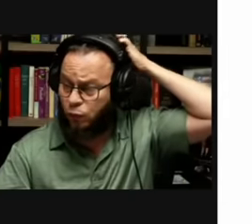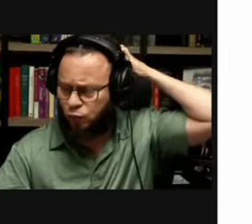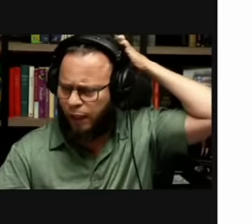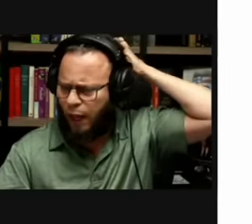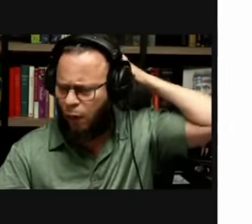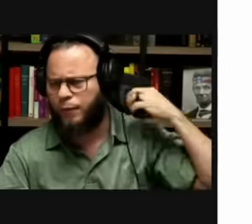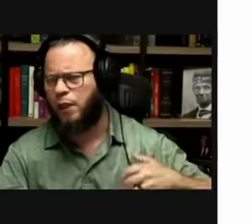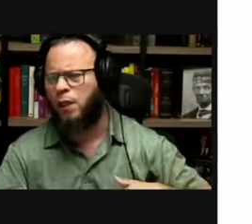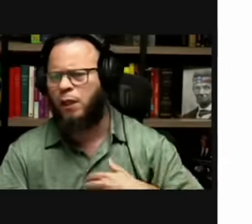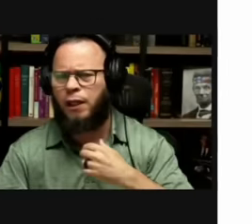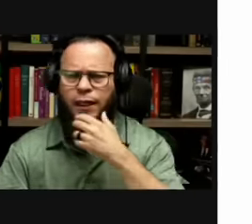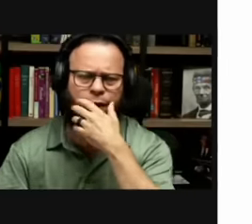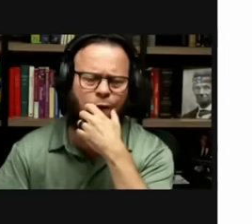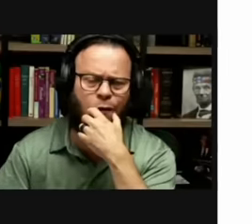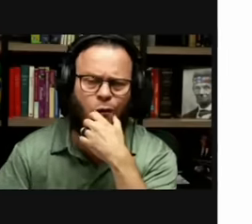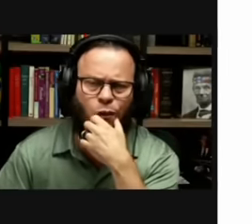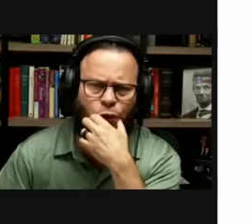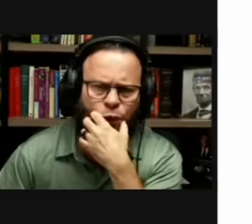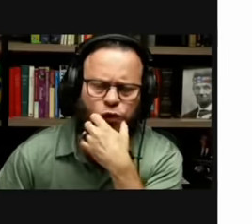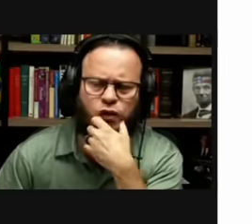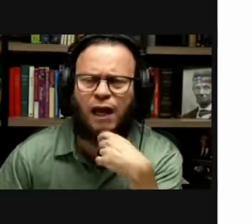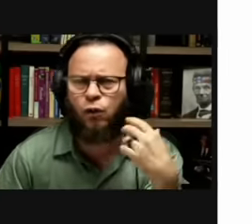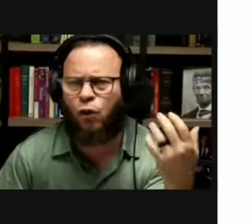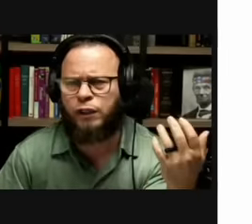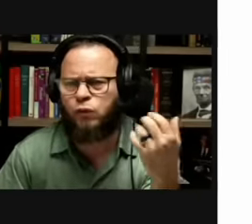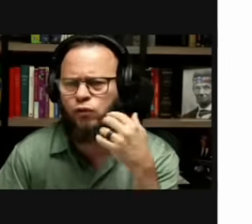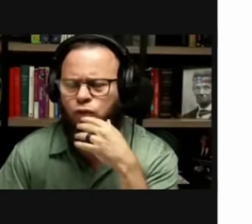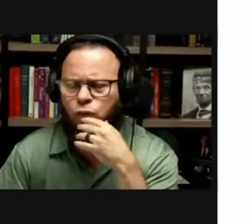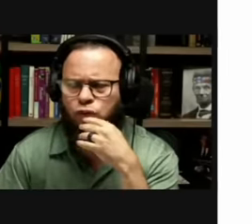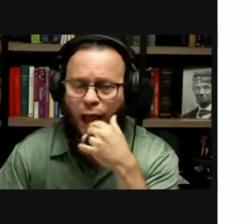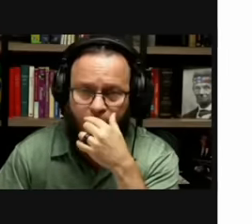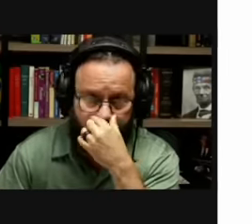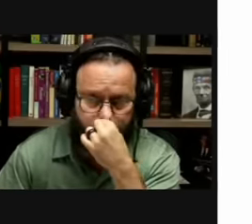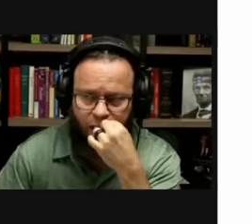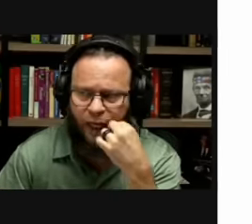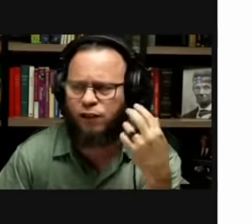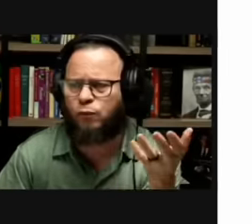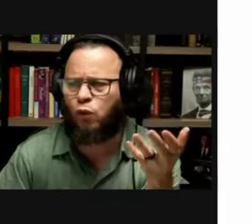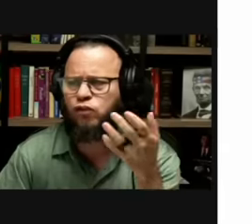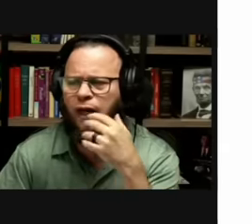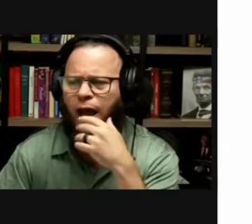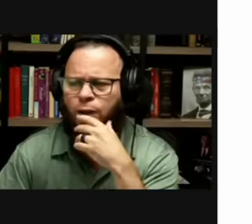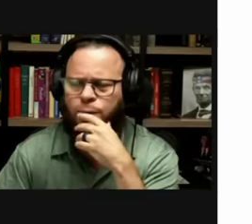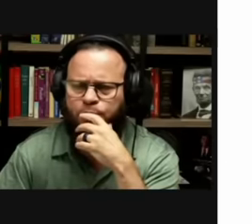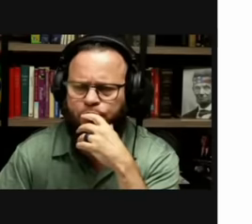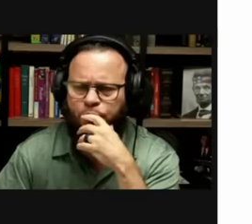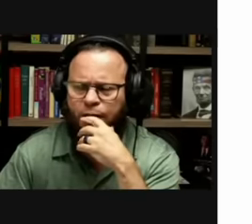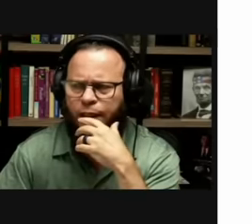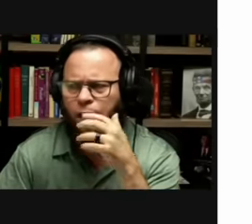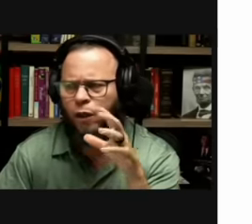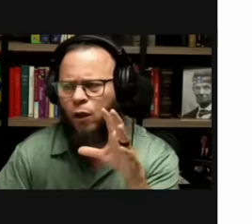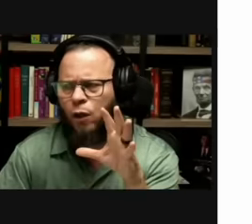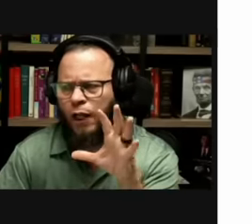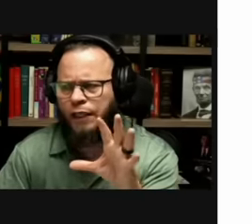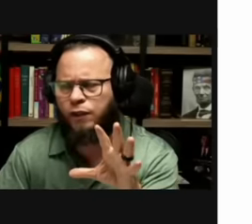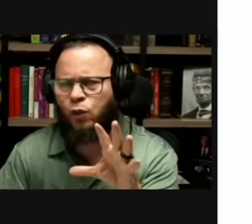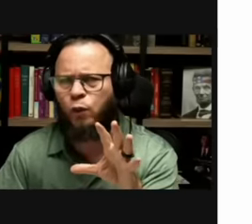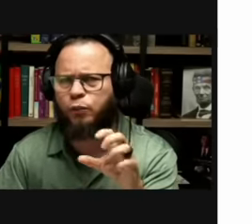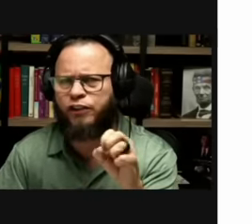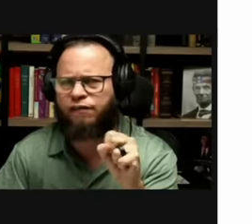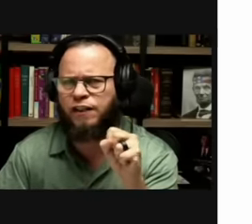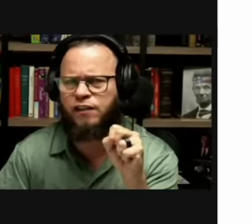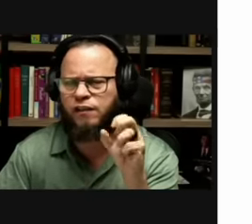manhã no outro canal e Os anônimos os hackers eles mostraram que esse